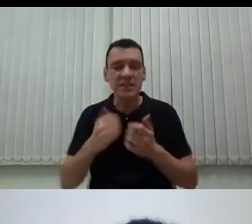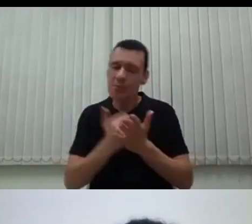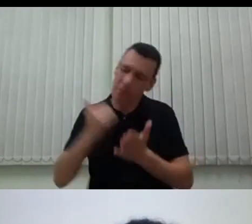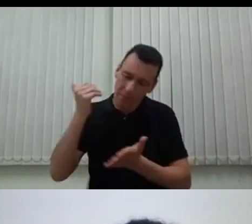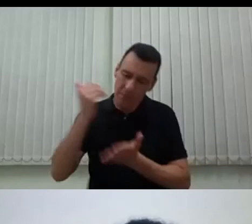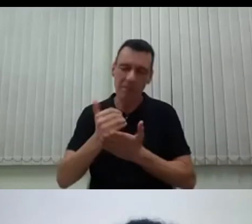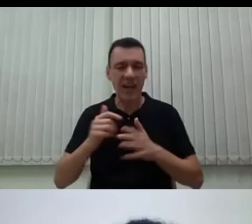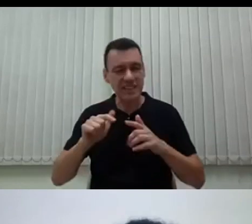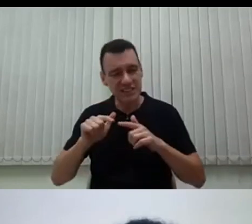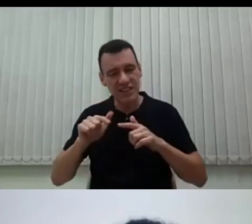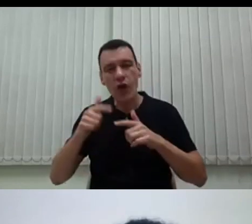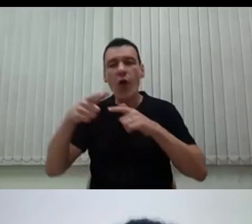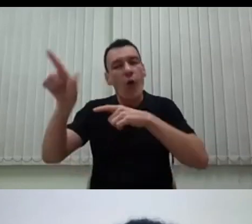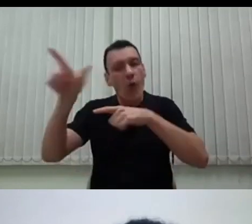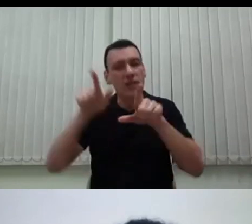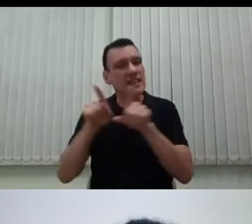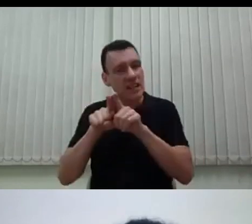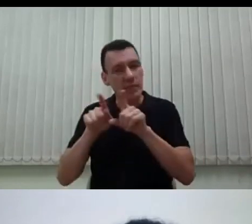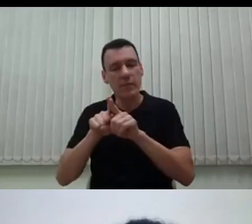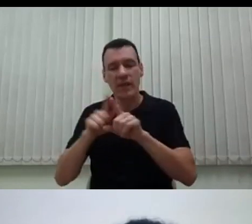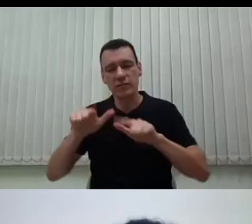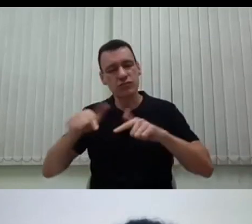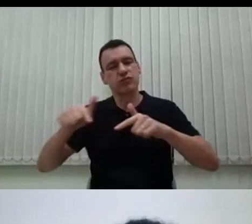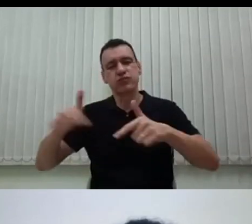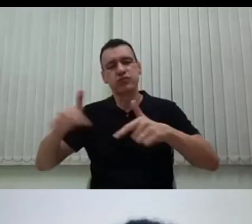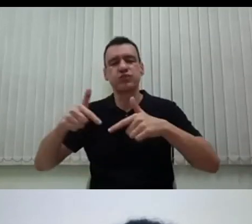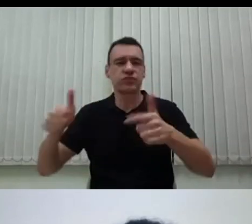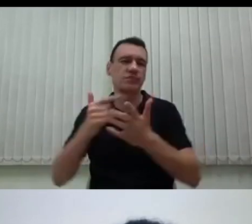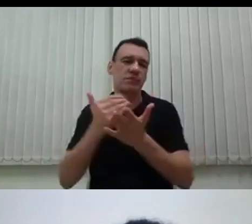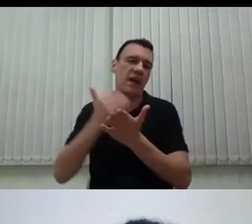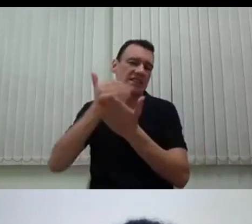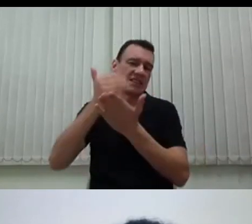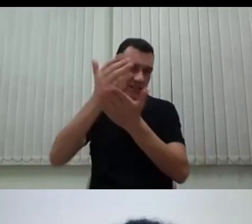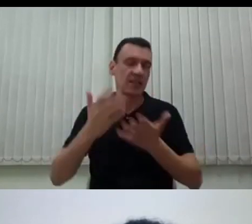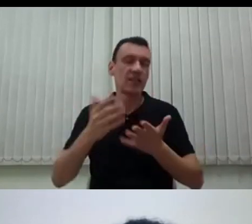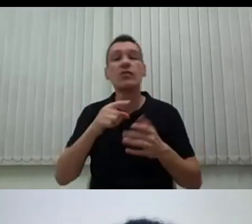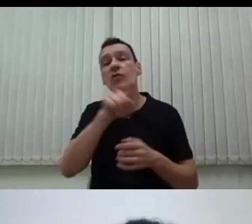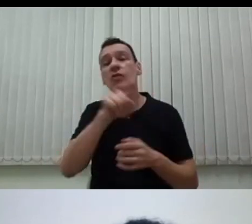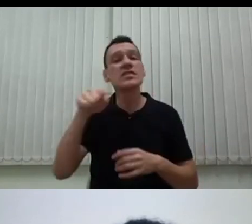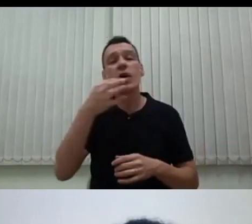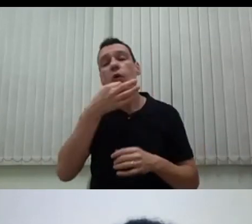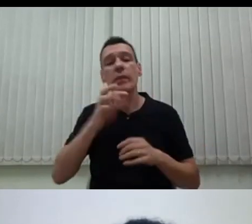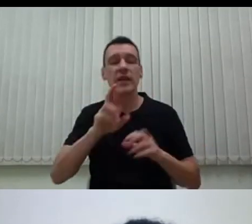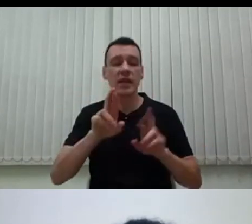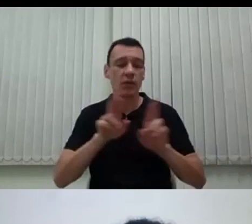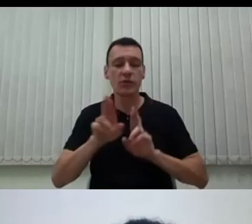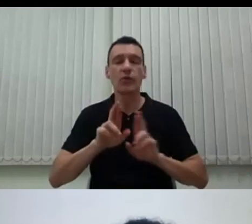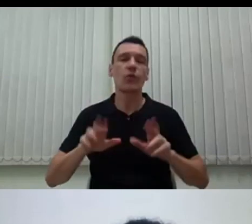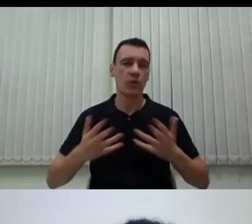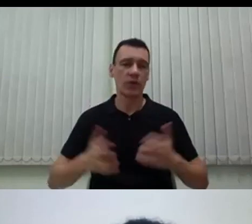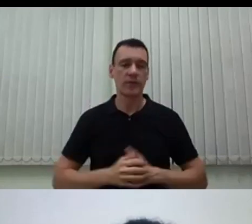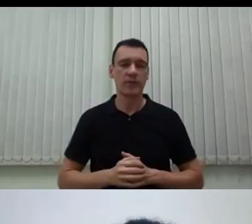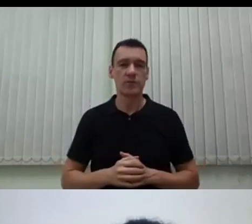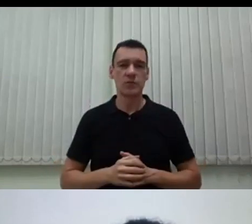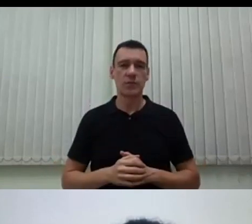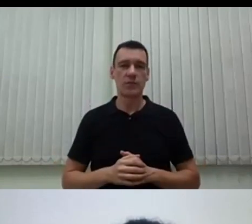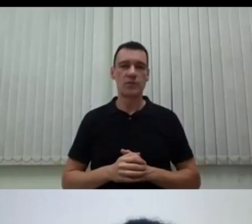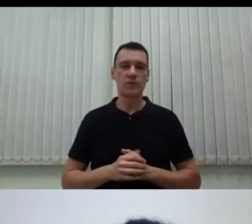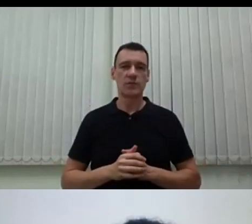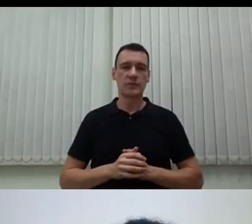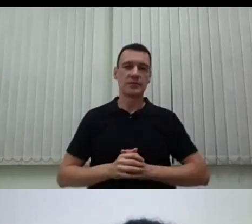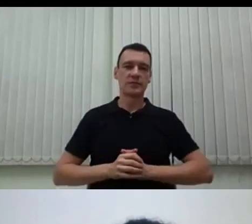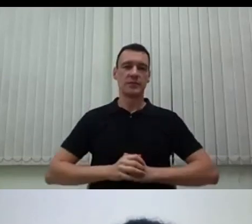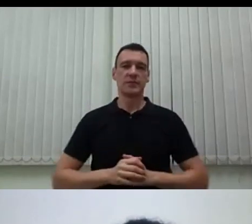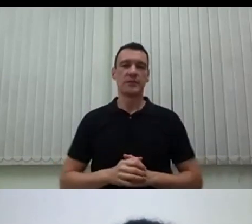fala que compartilho a vocês? Olha, Para Foi um acabar com o racismo, processo.